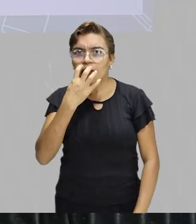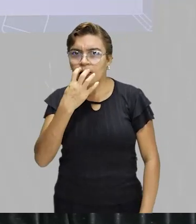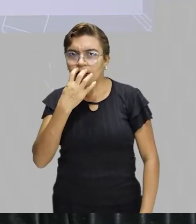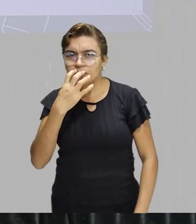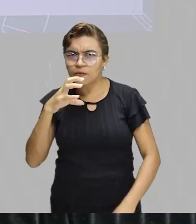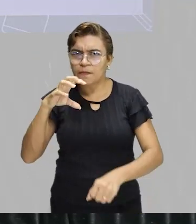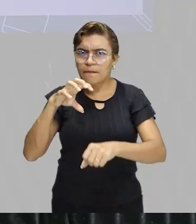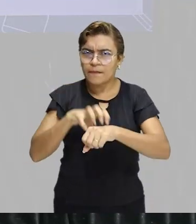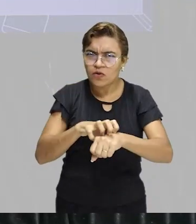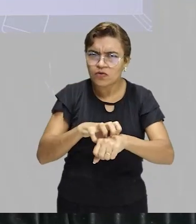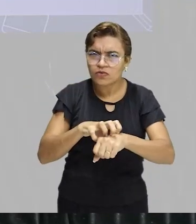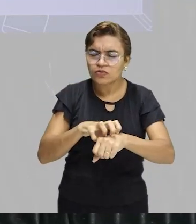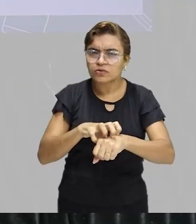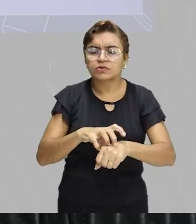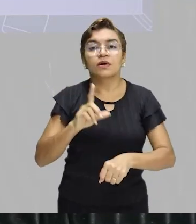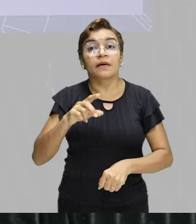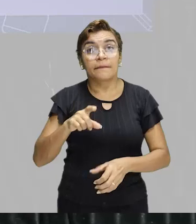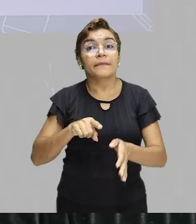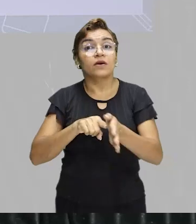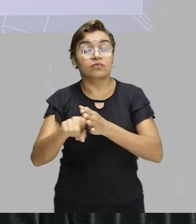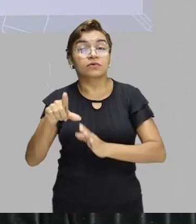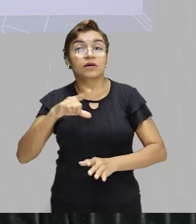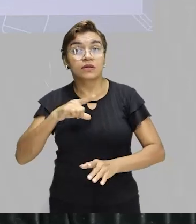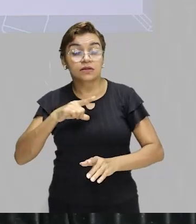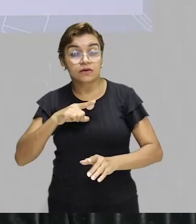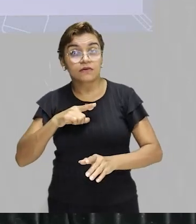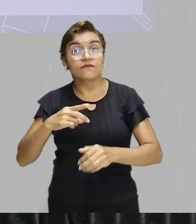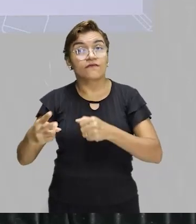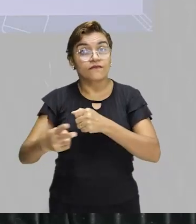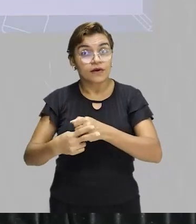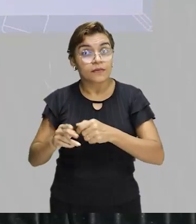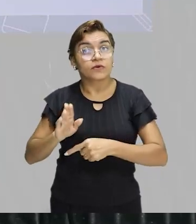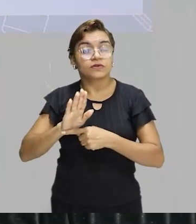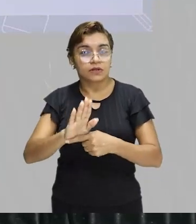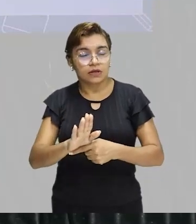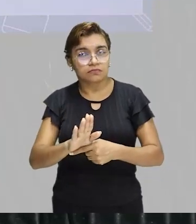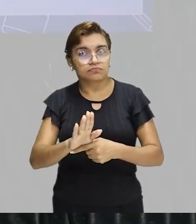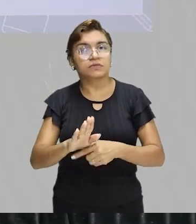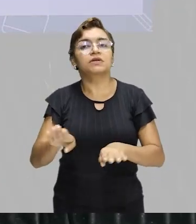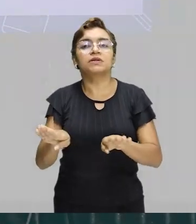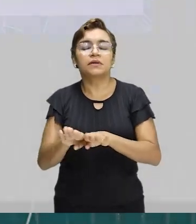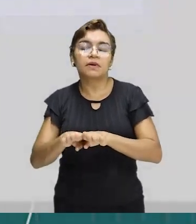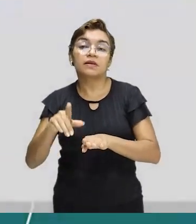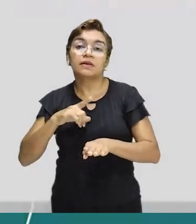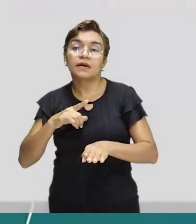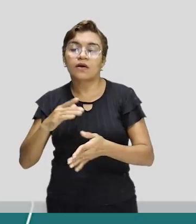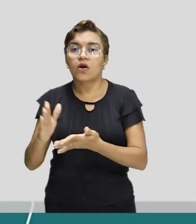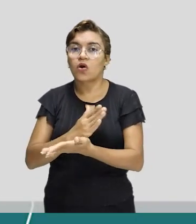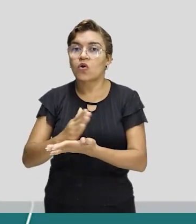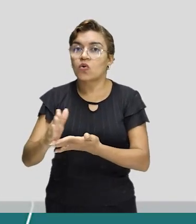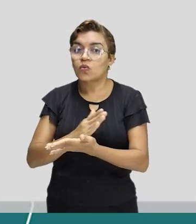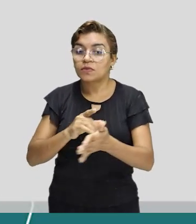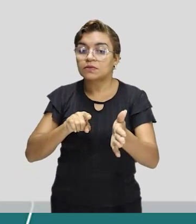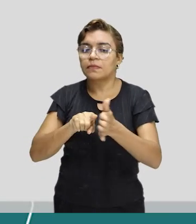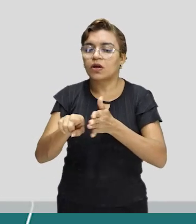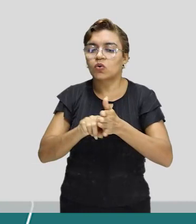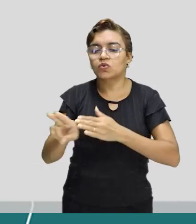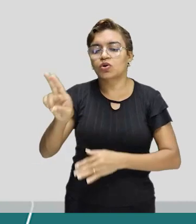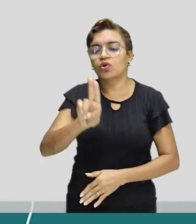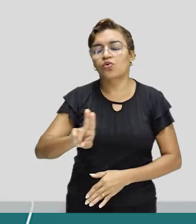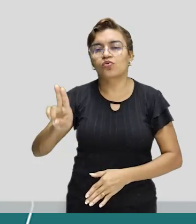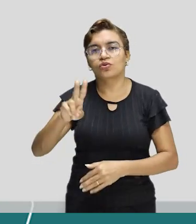são perguntas que eu utilizo a partir do verbo auxiliar. Nós também podemos ter perguntas usando as